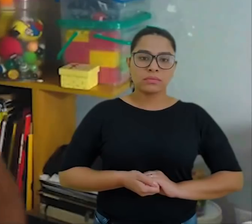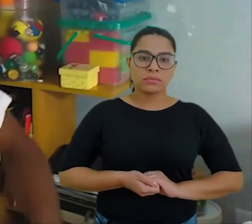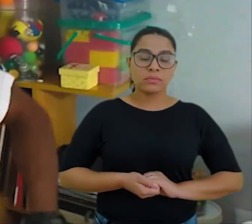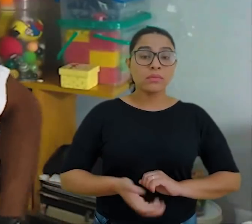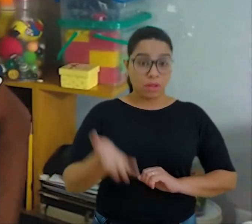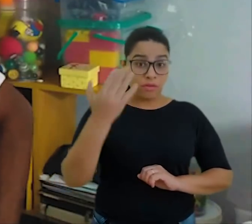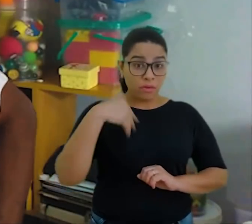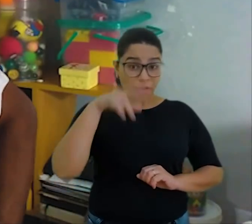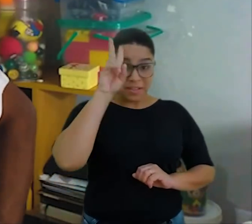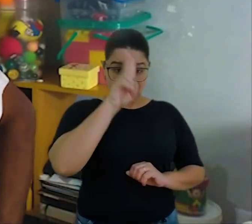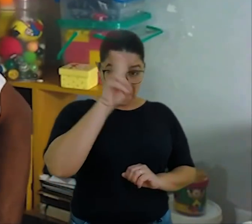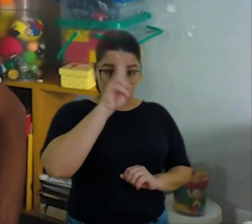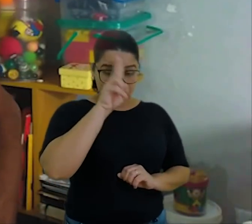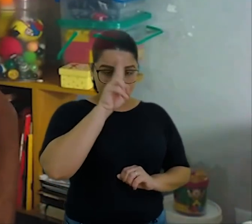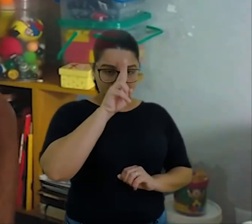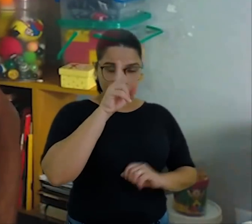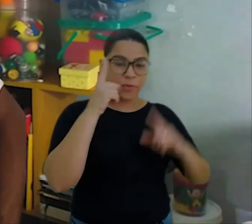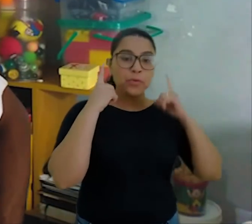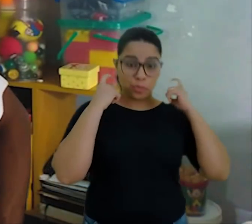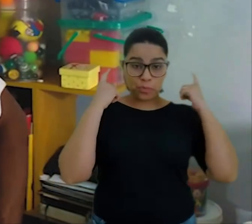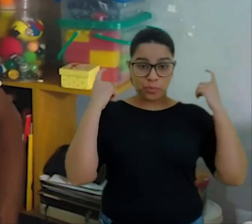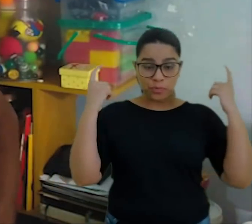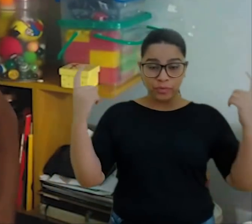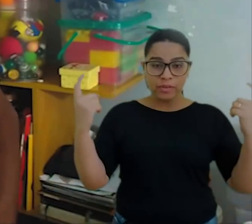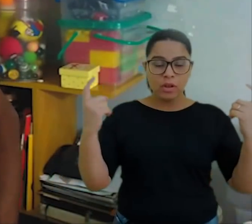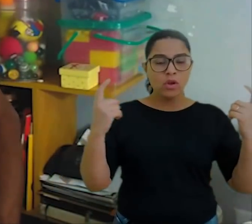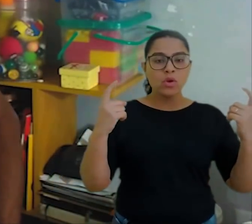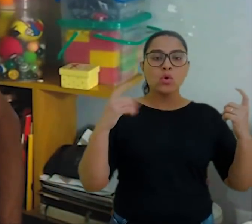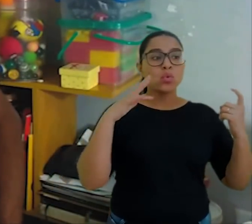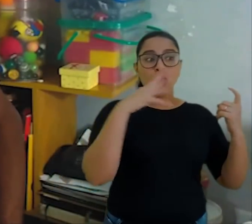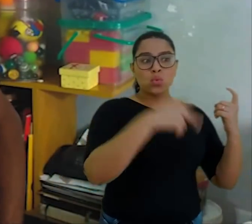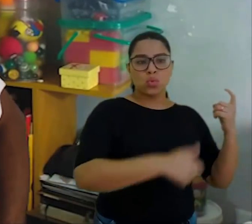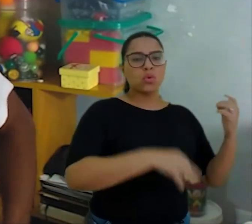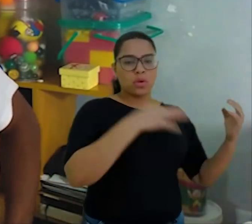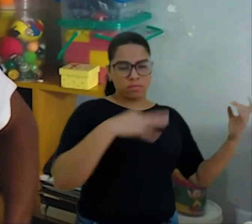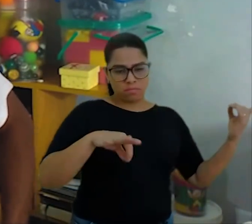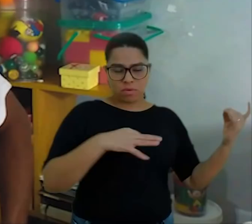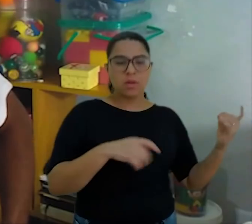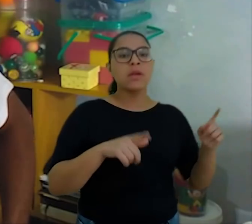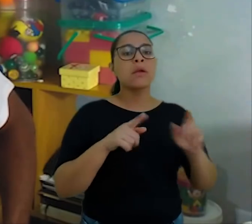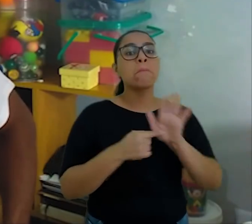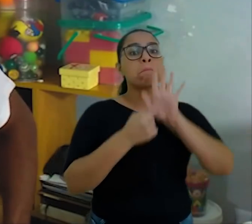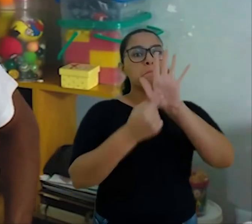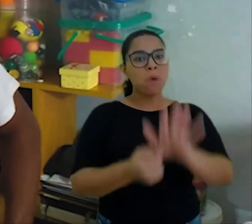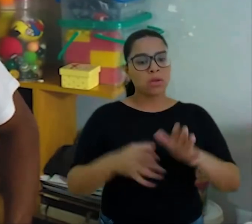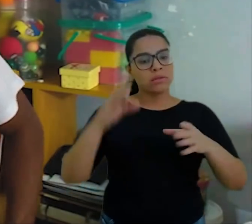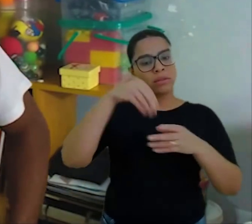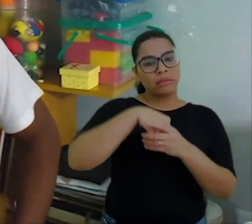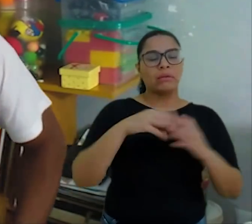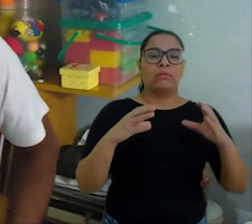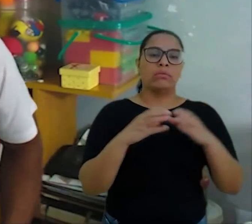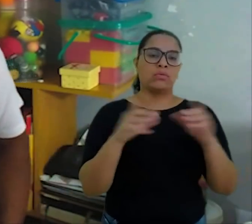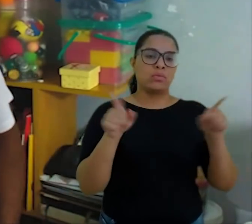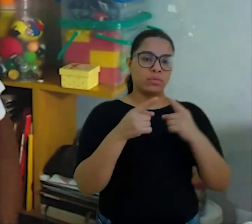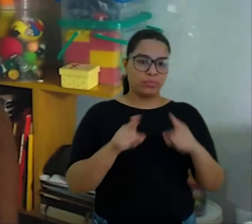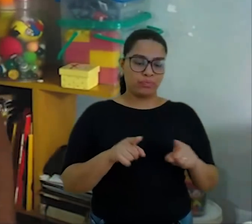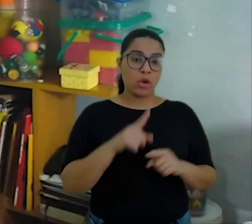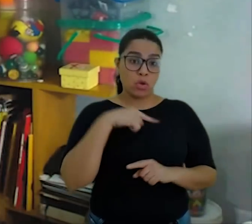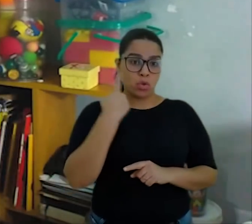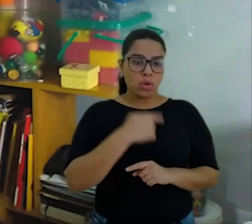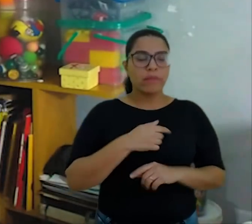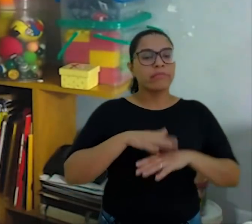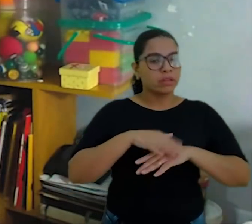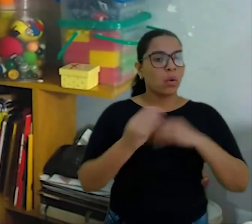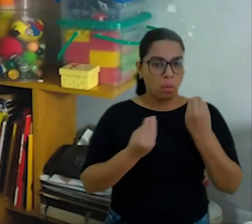Vamos ver se você lembra dos sons, dos instrumentos que aparecem em uma banda. Vamos fazer assim. Nós